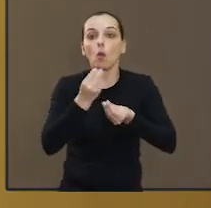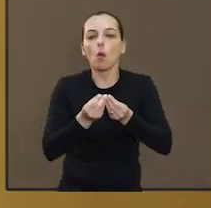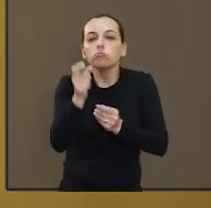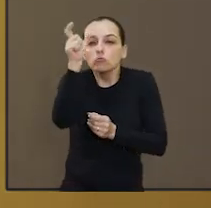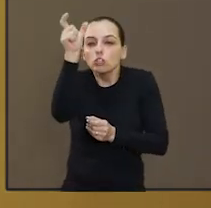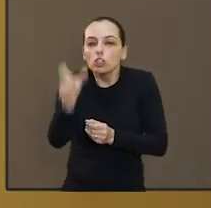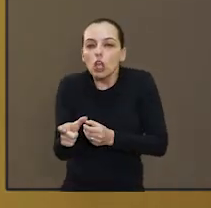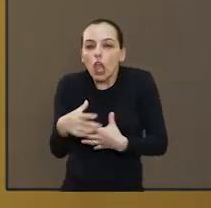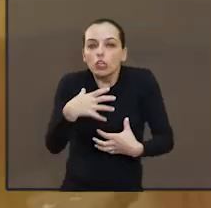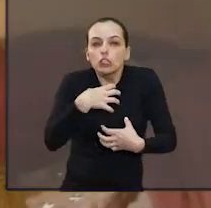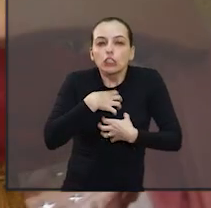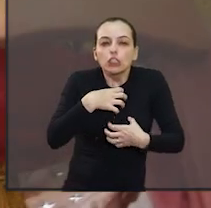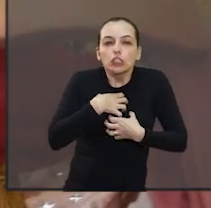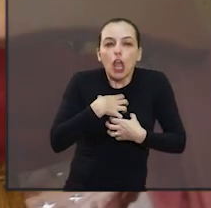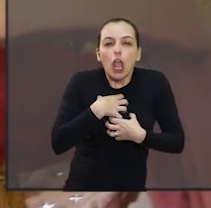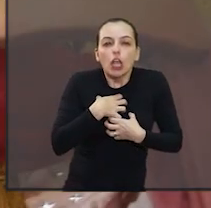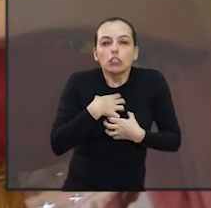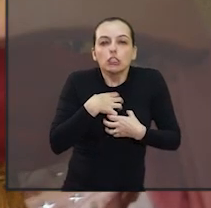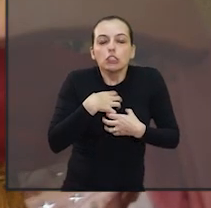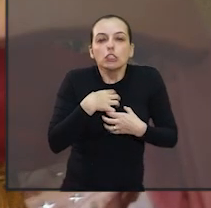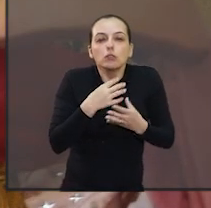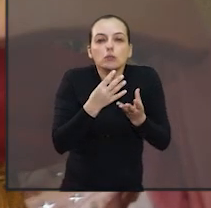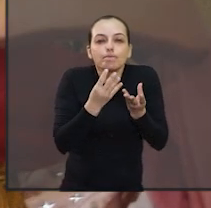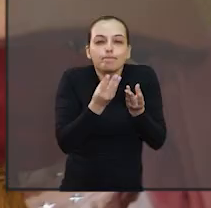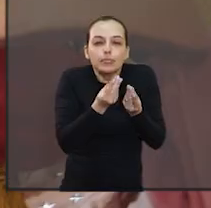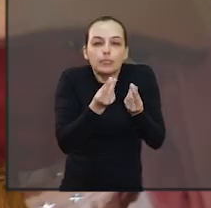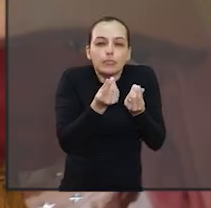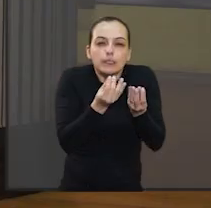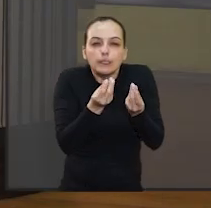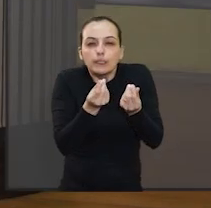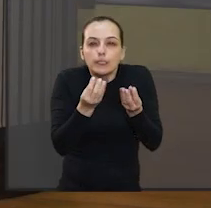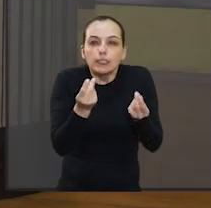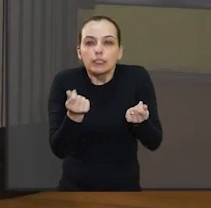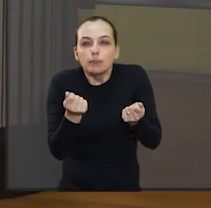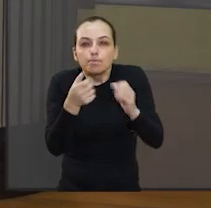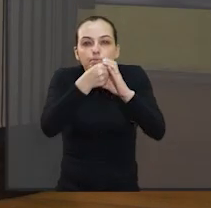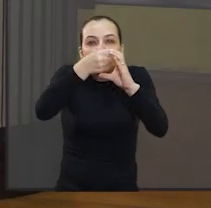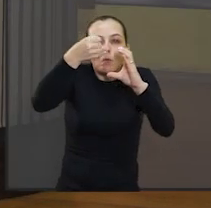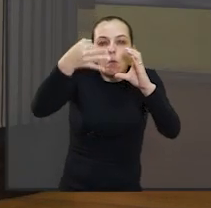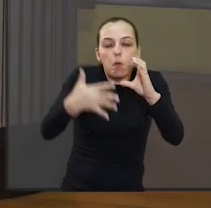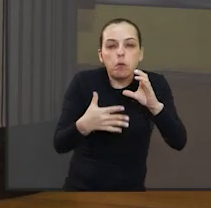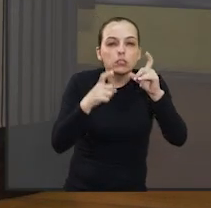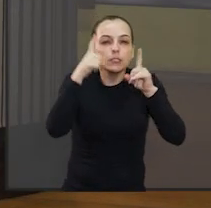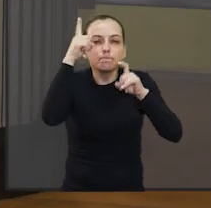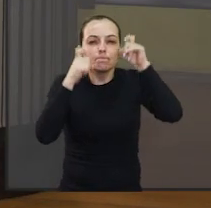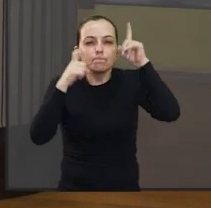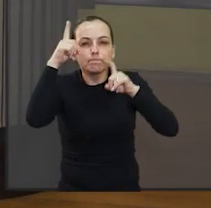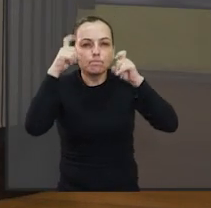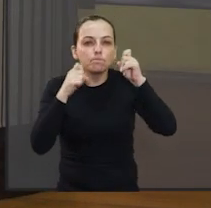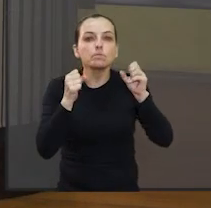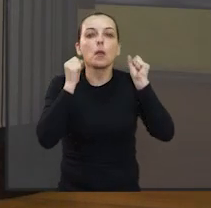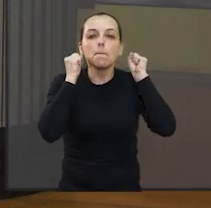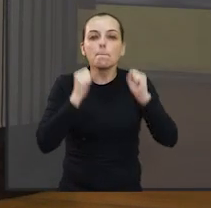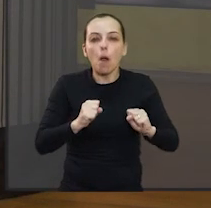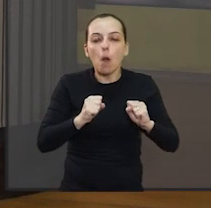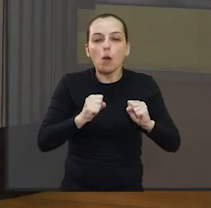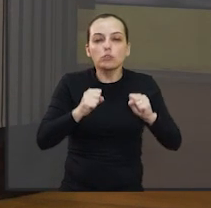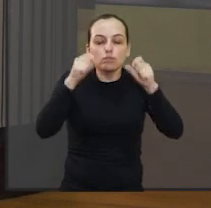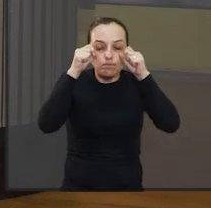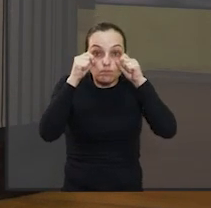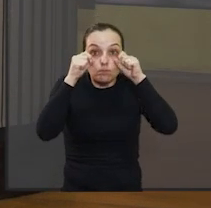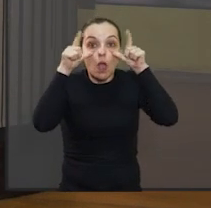as características de cada um, como cada um é, qual é a personalidade, eles não mudam de